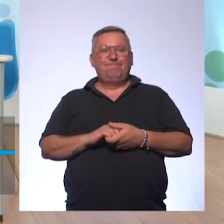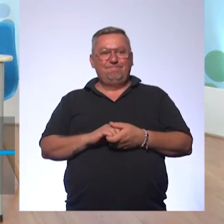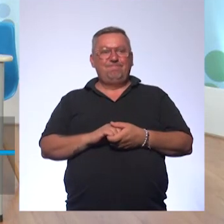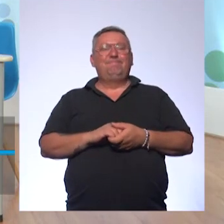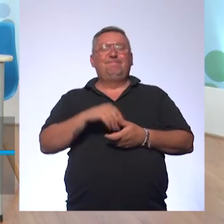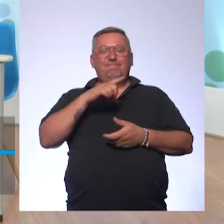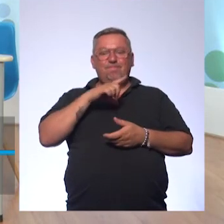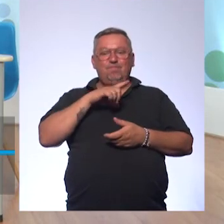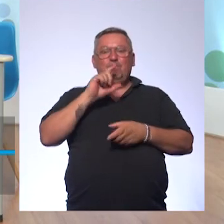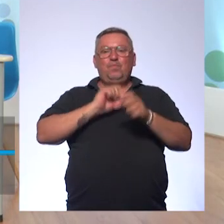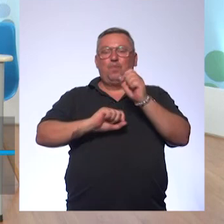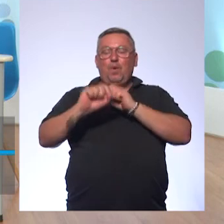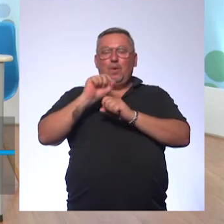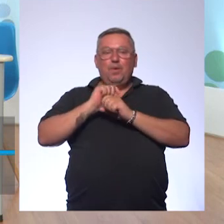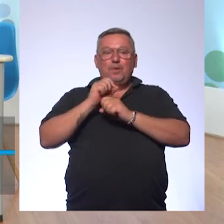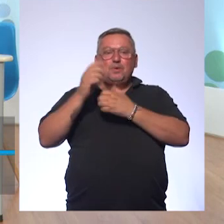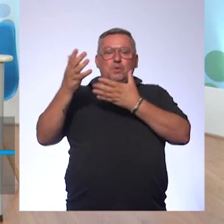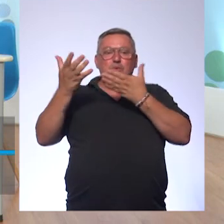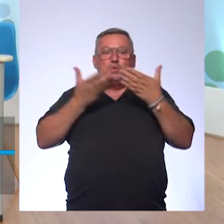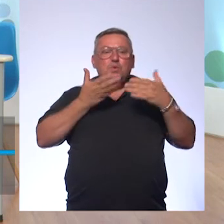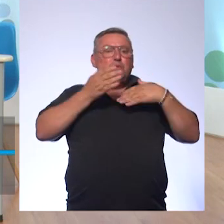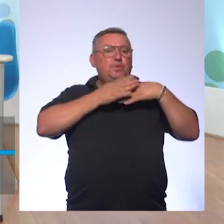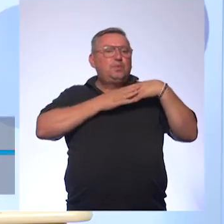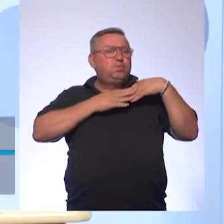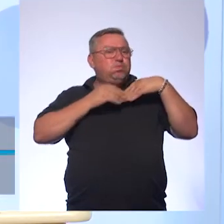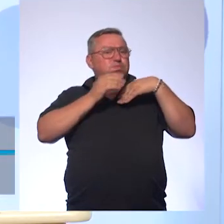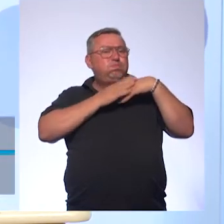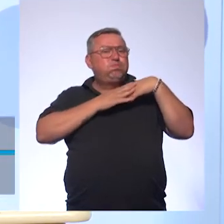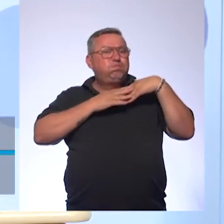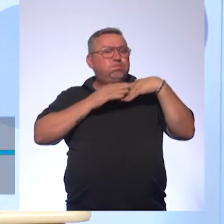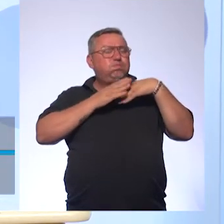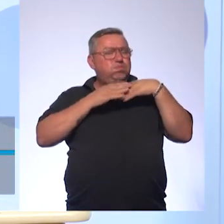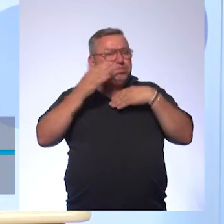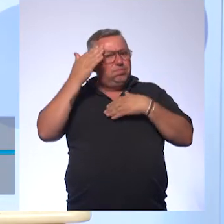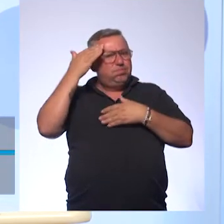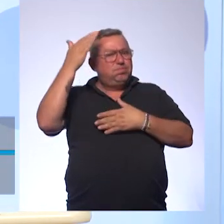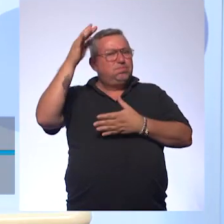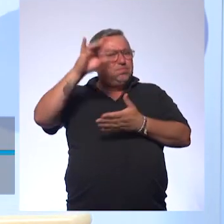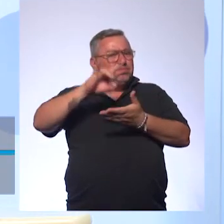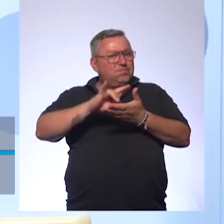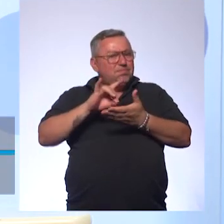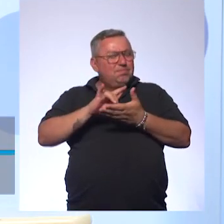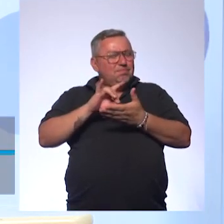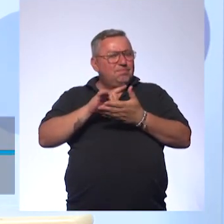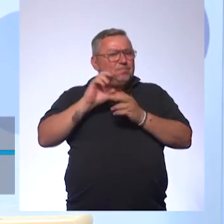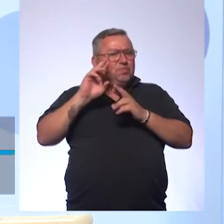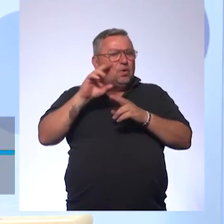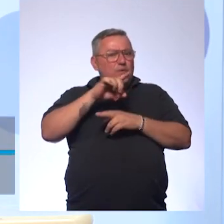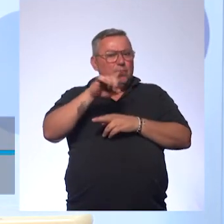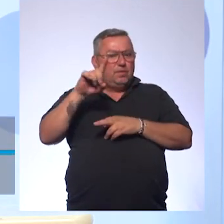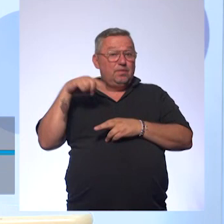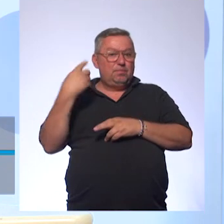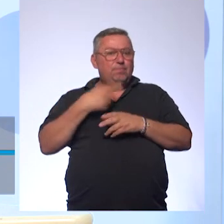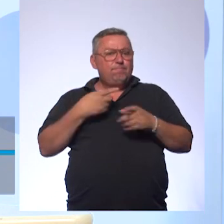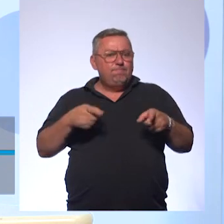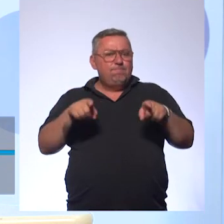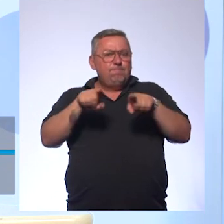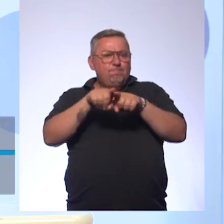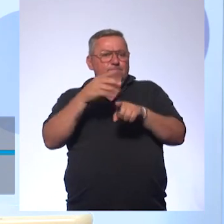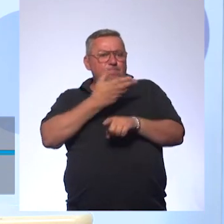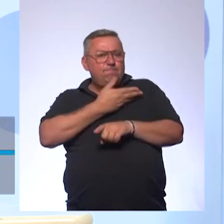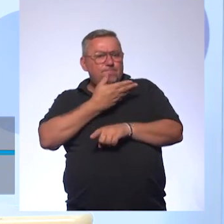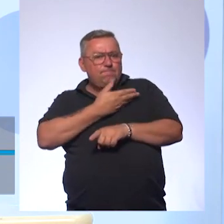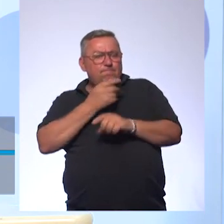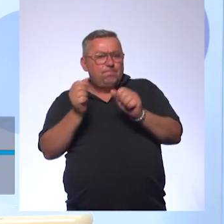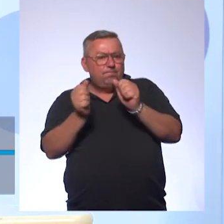grande maioria que percebe que a gente está aqui realmente numa questão de parceria. Mas vamos aí, senão eu vou me emocionar